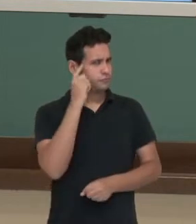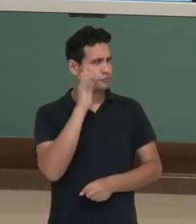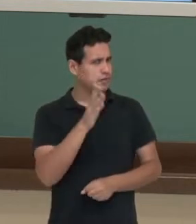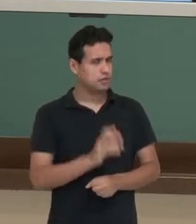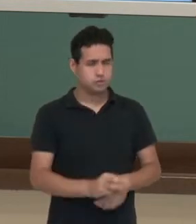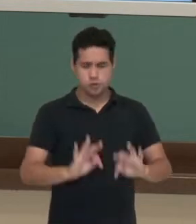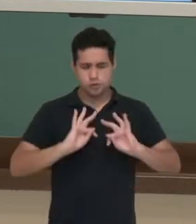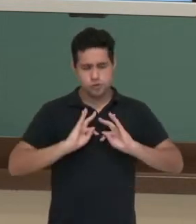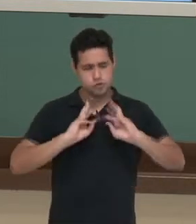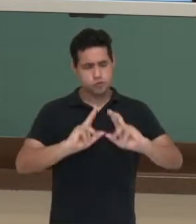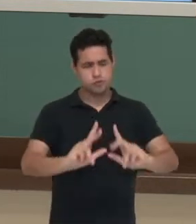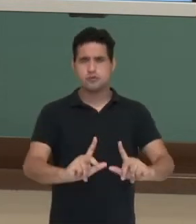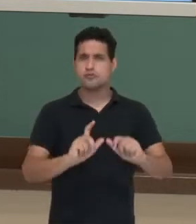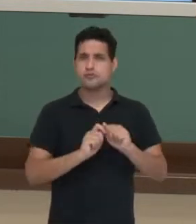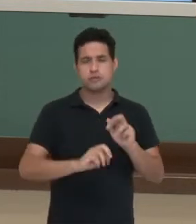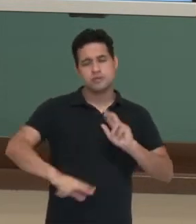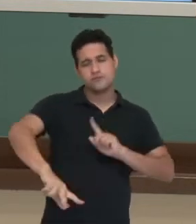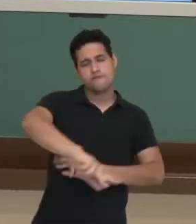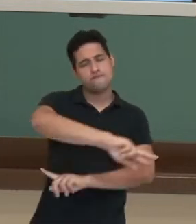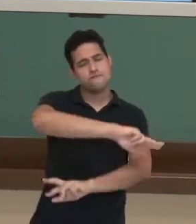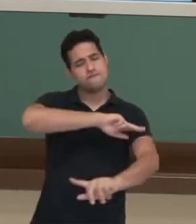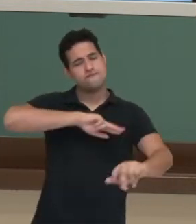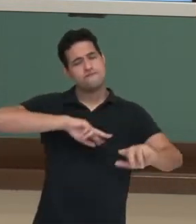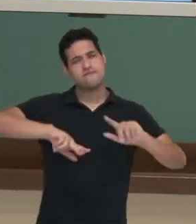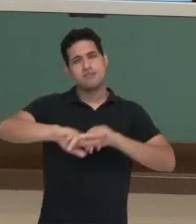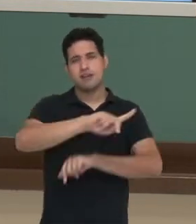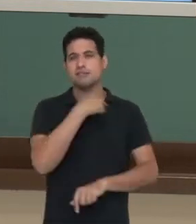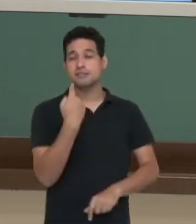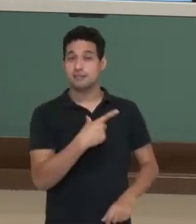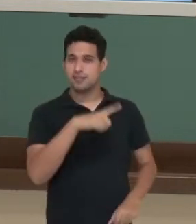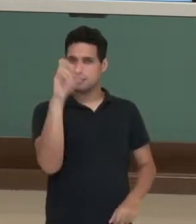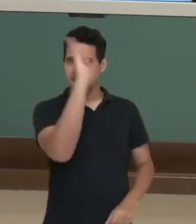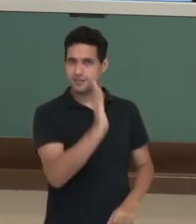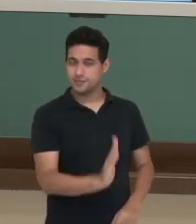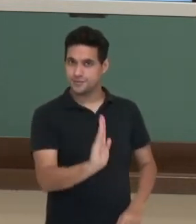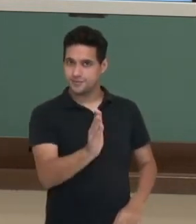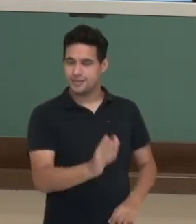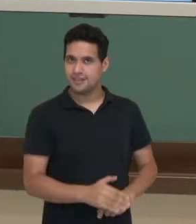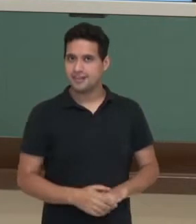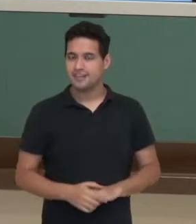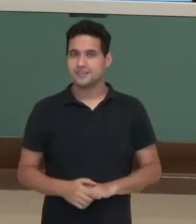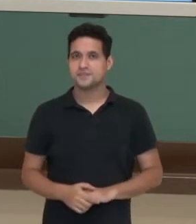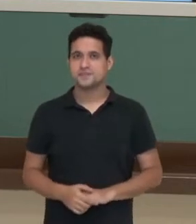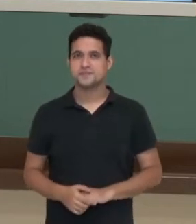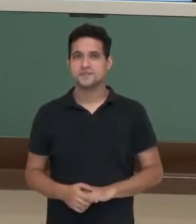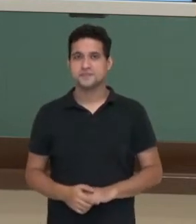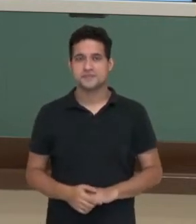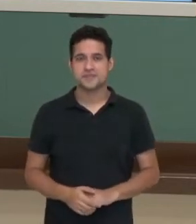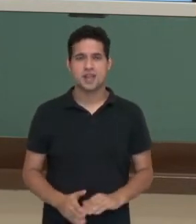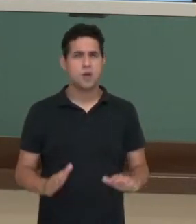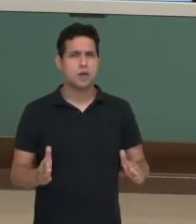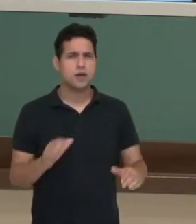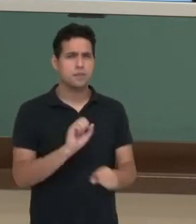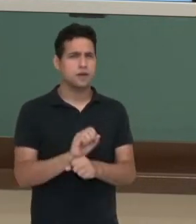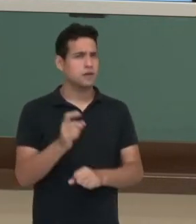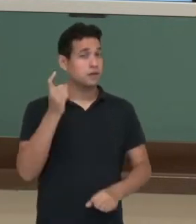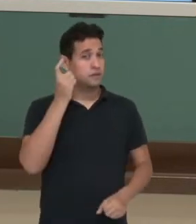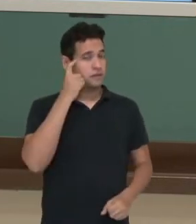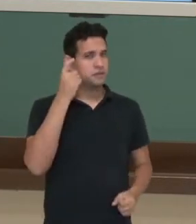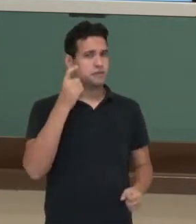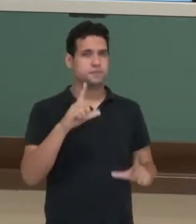toda essa diversidade que nós temos aqui no Brasil? Vamos a mirar. Miren